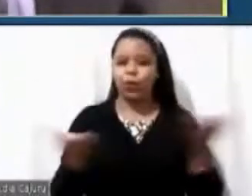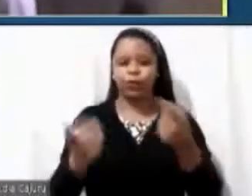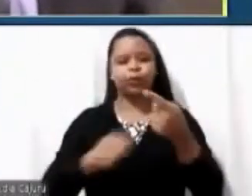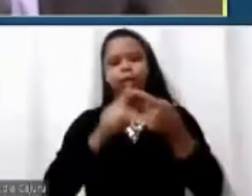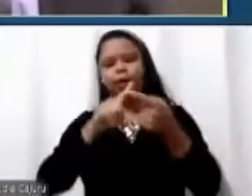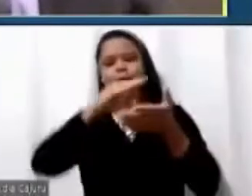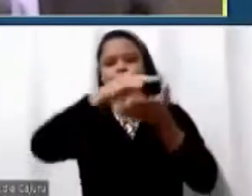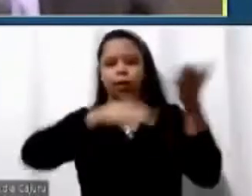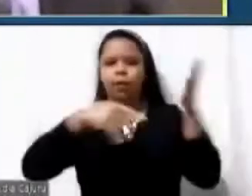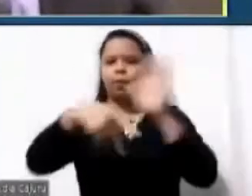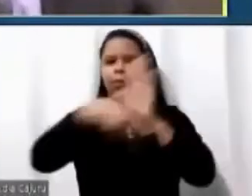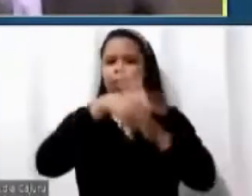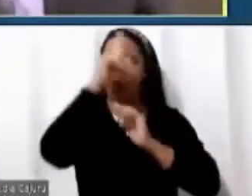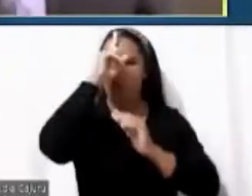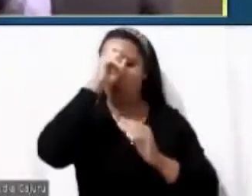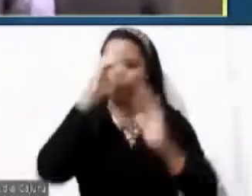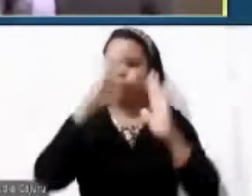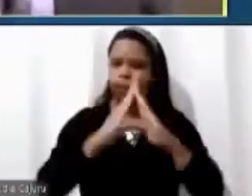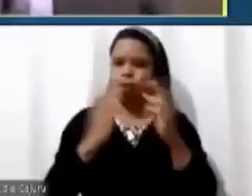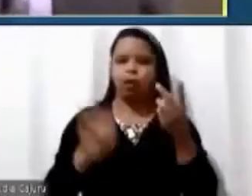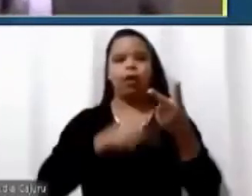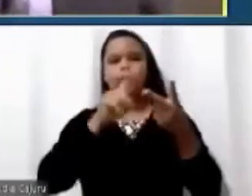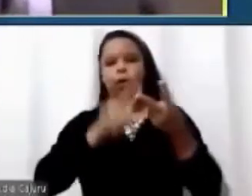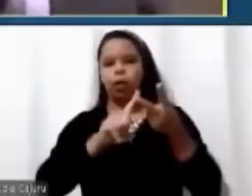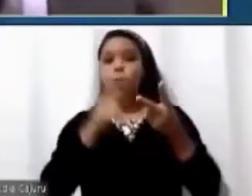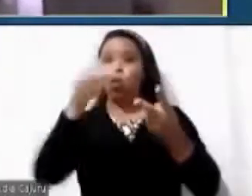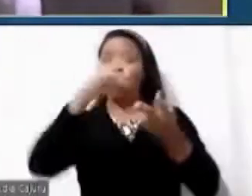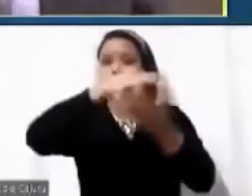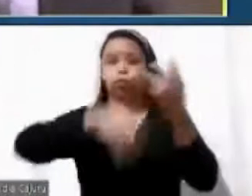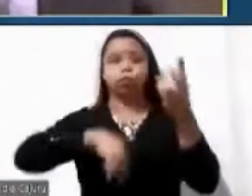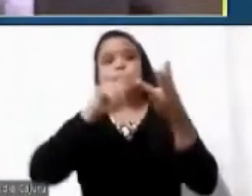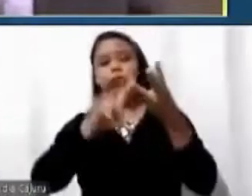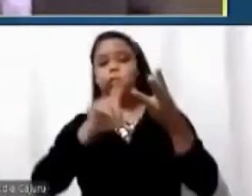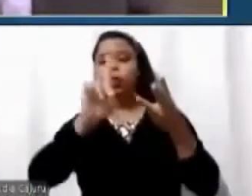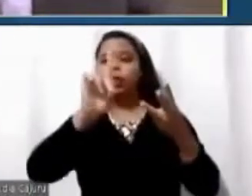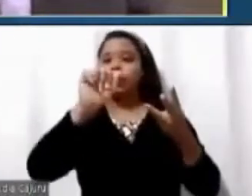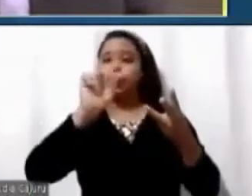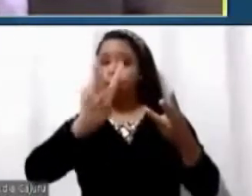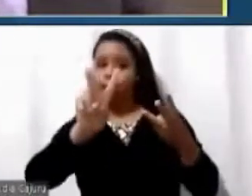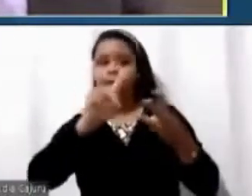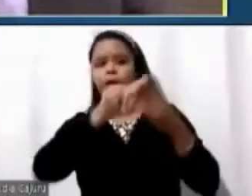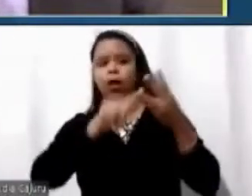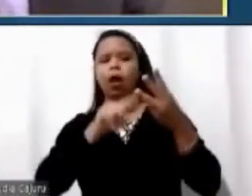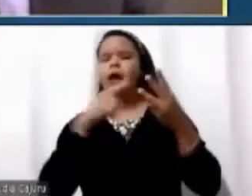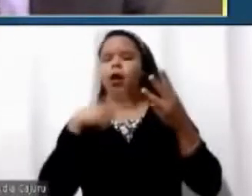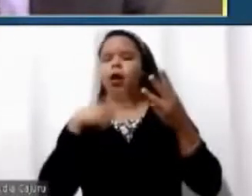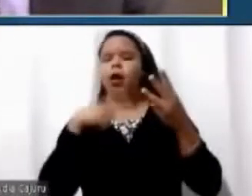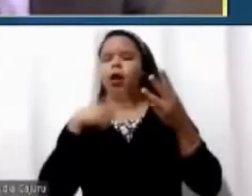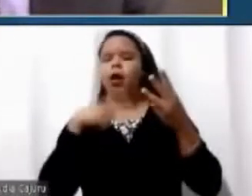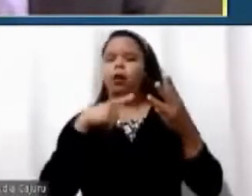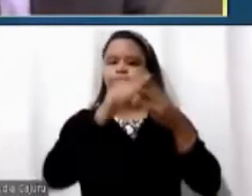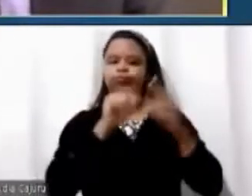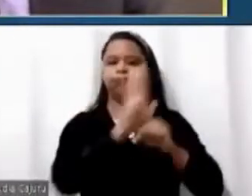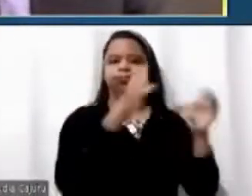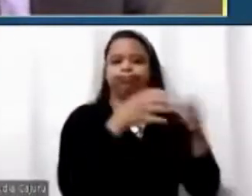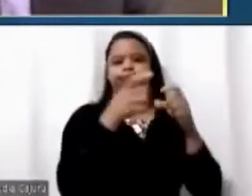consentimento livre esclarecido e também as diretivas antecipadas de vontade. Eu, propriamente, vou tocar um pouco mais sobre a questão do termo de